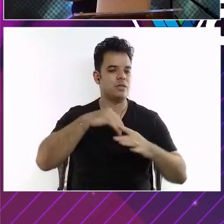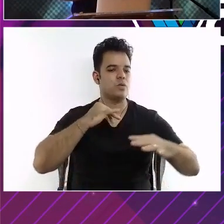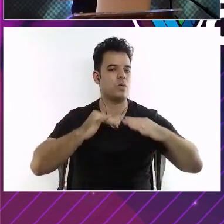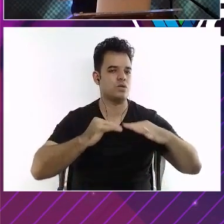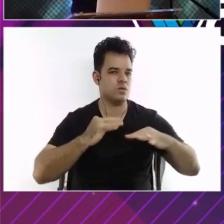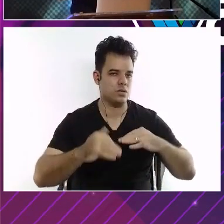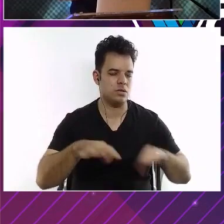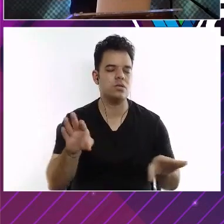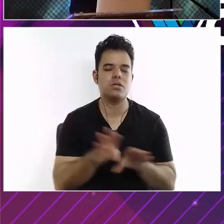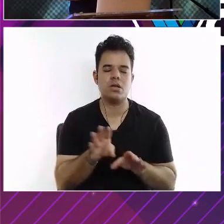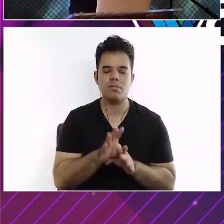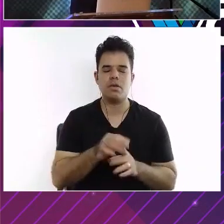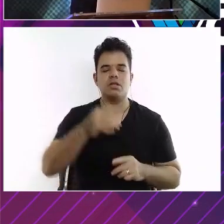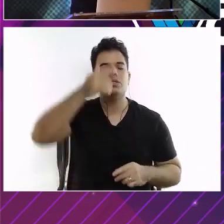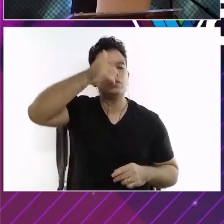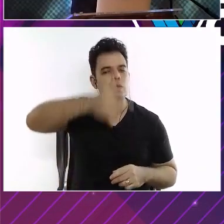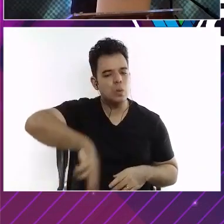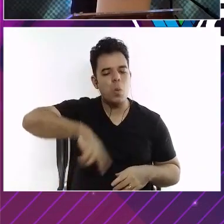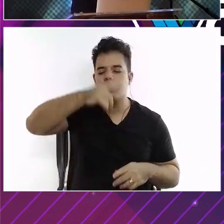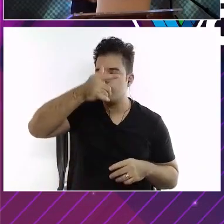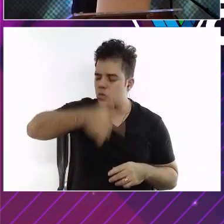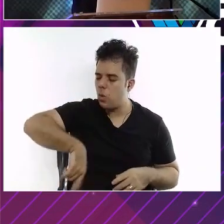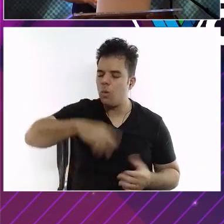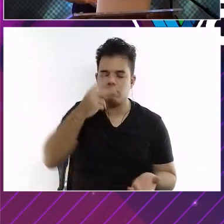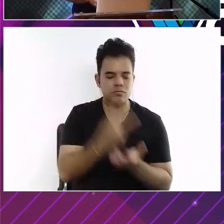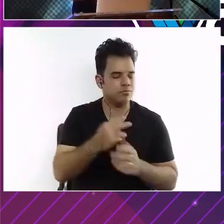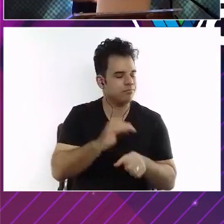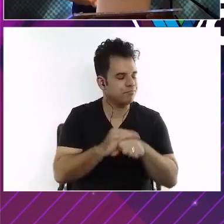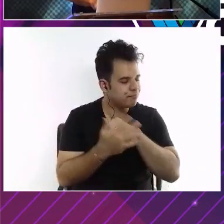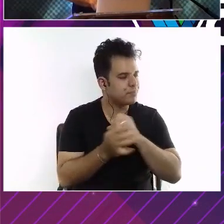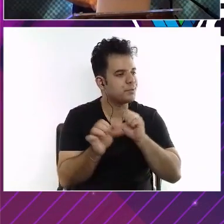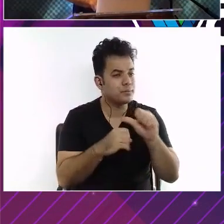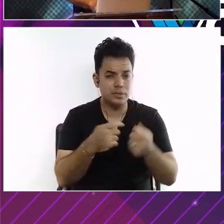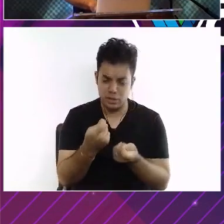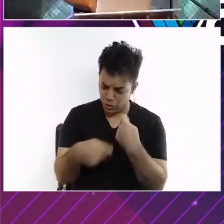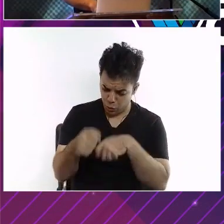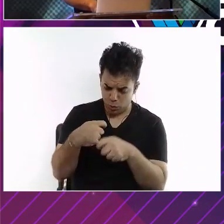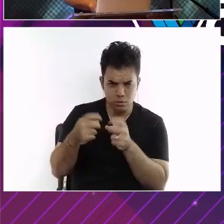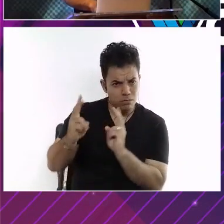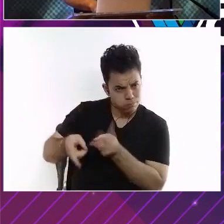e atualizada o tempo todo, porque os negócios mudam o tempo todo,